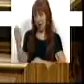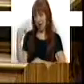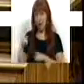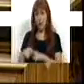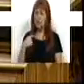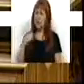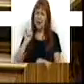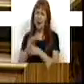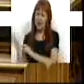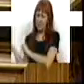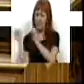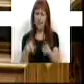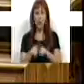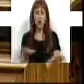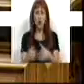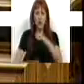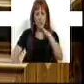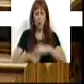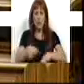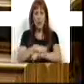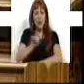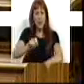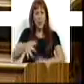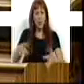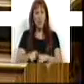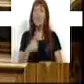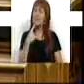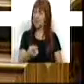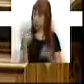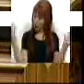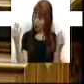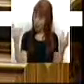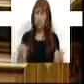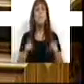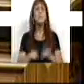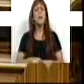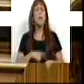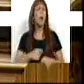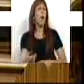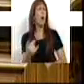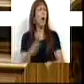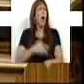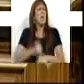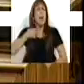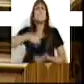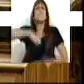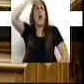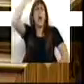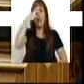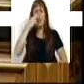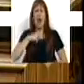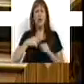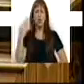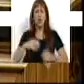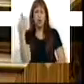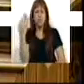pouco tempo dirigiu uma carta ao Conselho Superior de Magistratura, dando conta da prolongada avaria nos elevadores no Palácio de